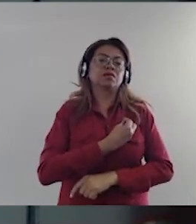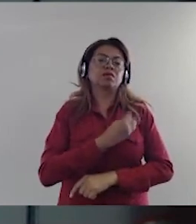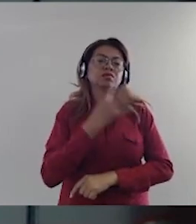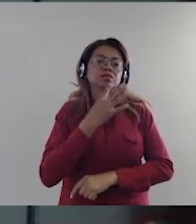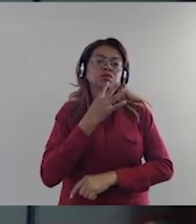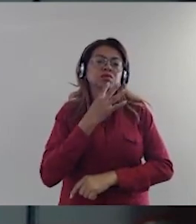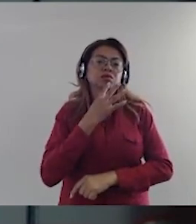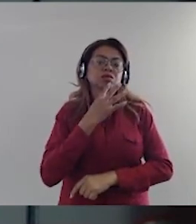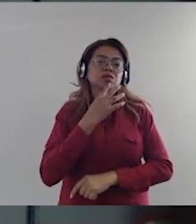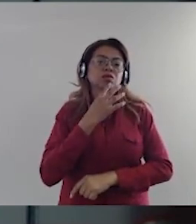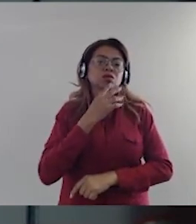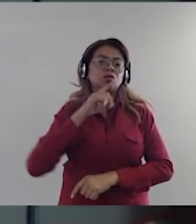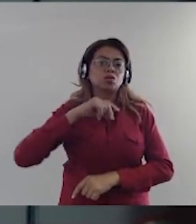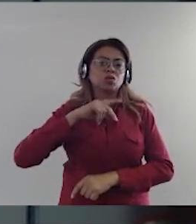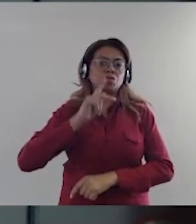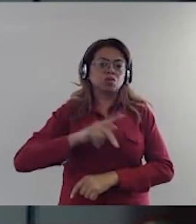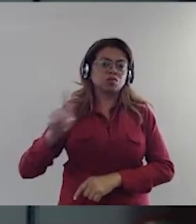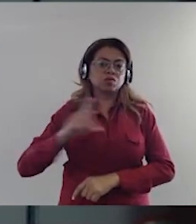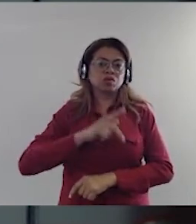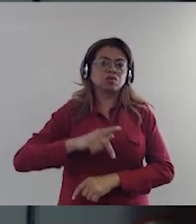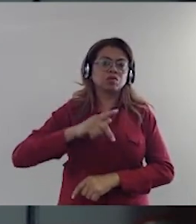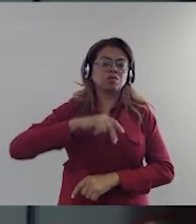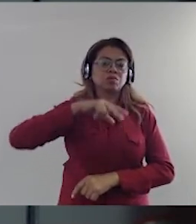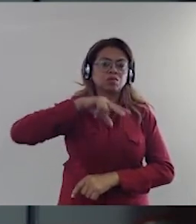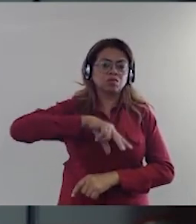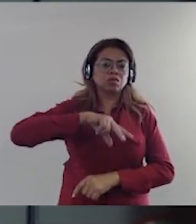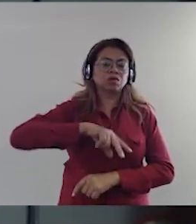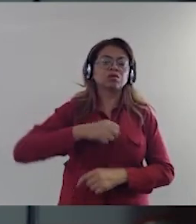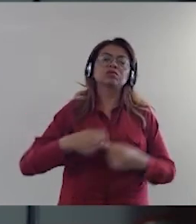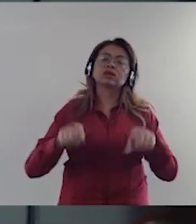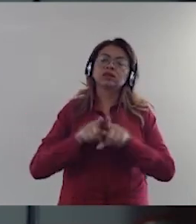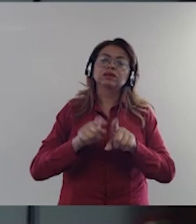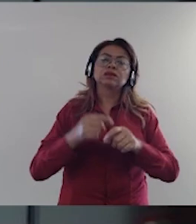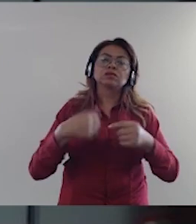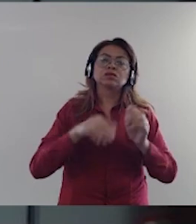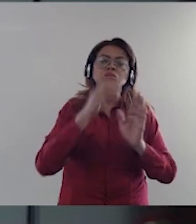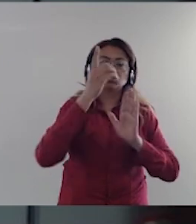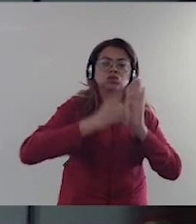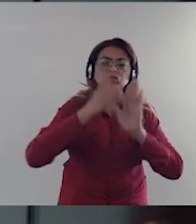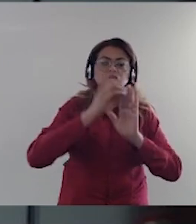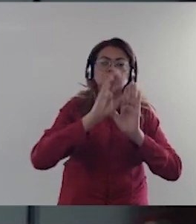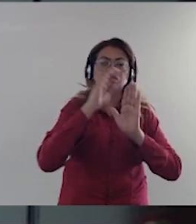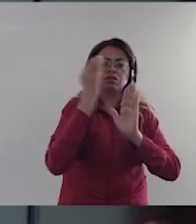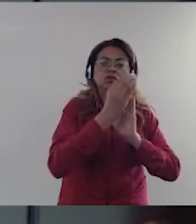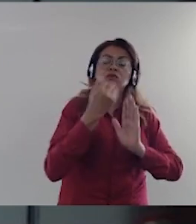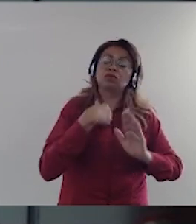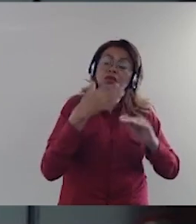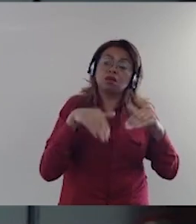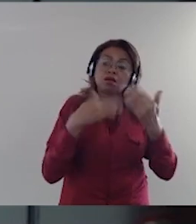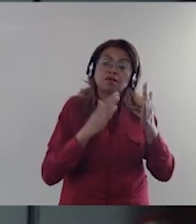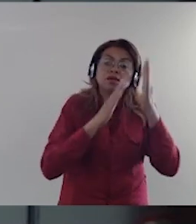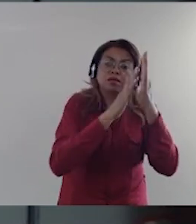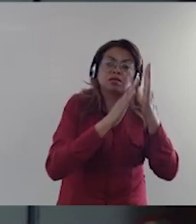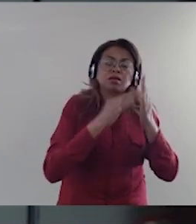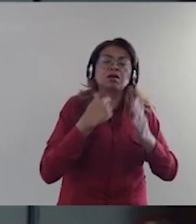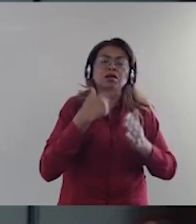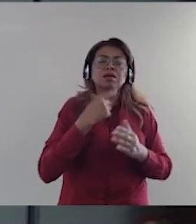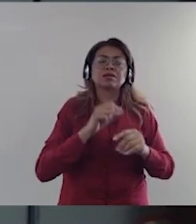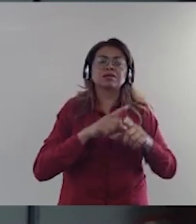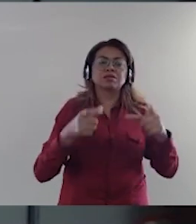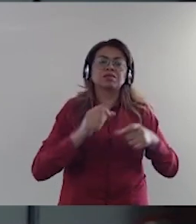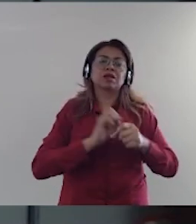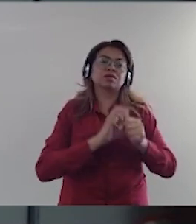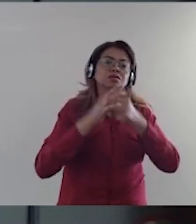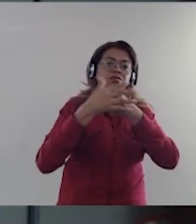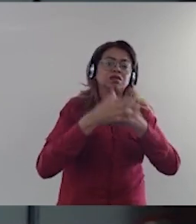professor português, e um direito civil que está tendo que enfrentar os problemas desta grande crise sanitária. Muito obrigado, desejo a todos